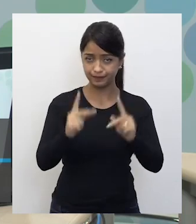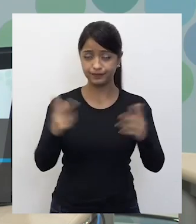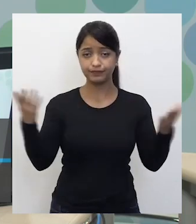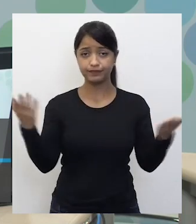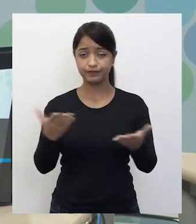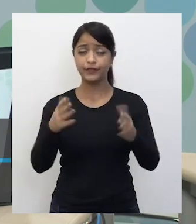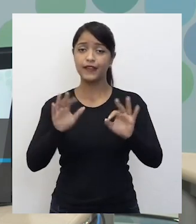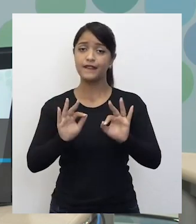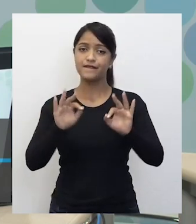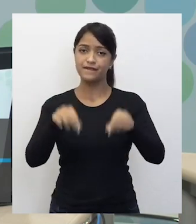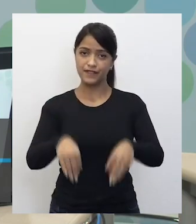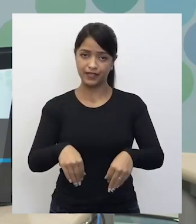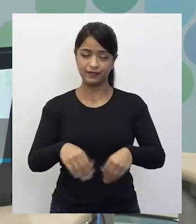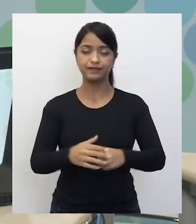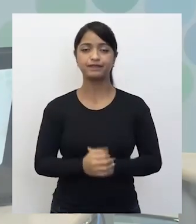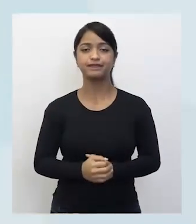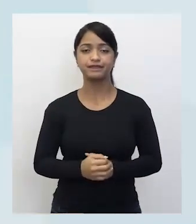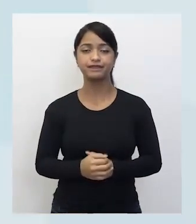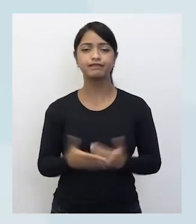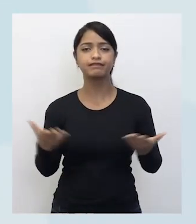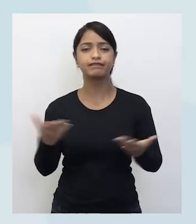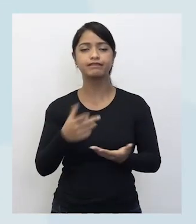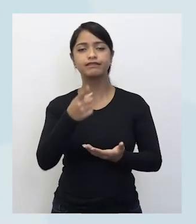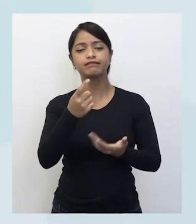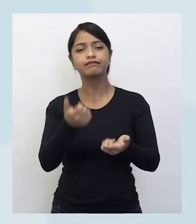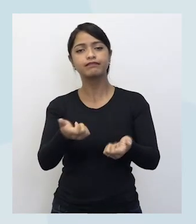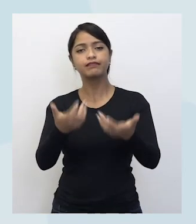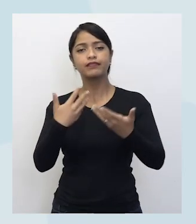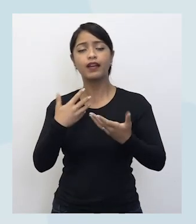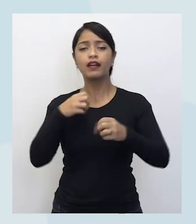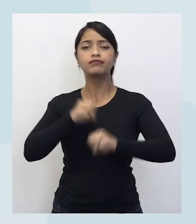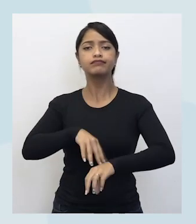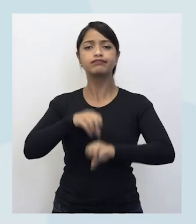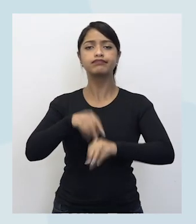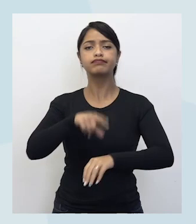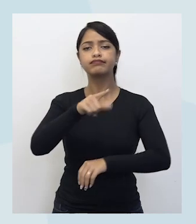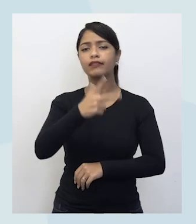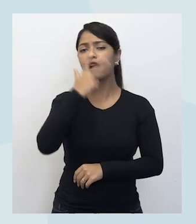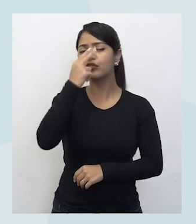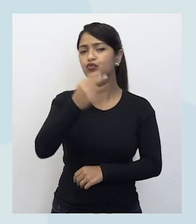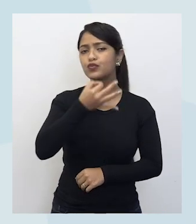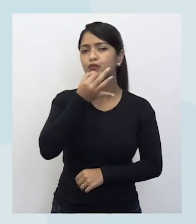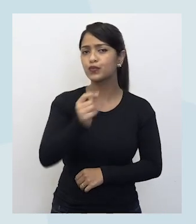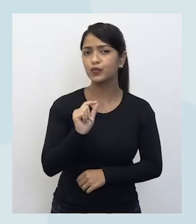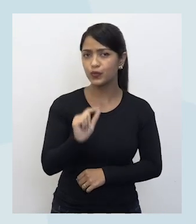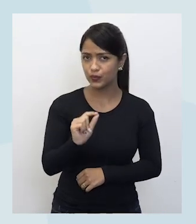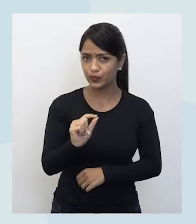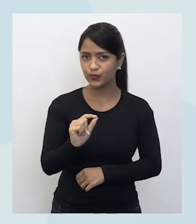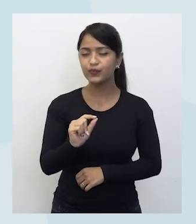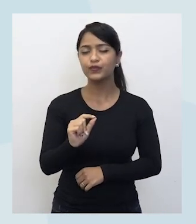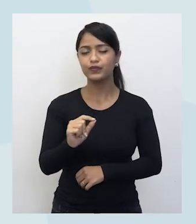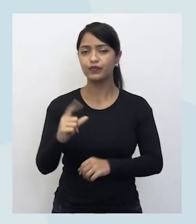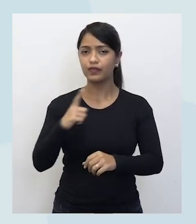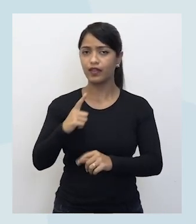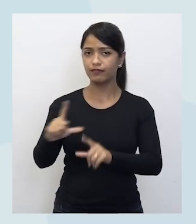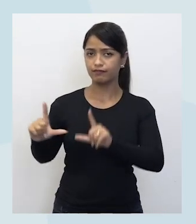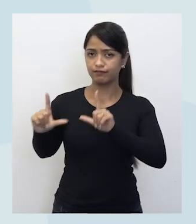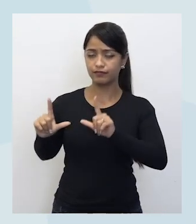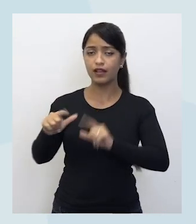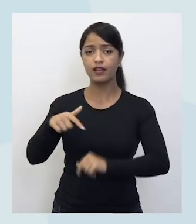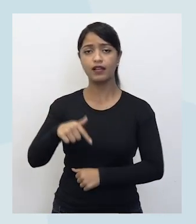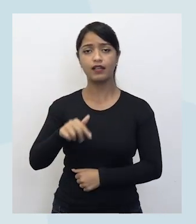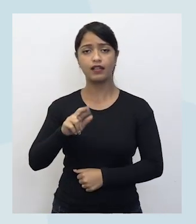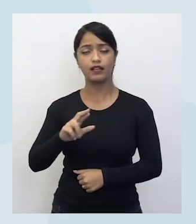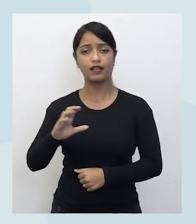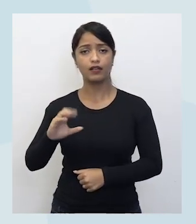ao fim da nossa aula, conte pra gente o que achou da aula que acabou de assistir. Aí a gente tem o QR Code e